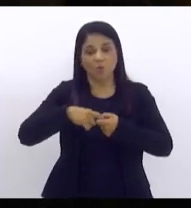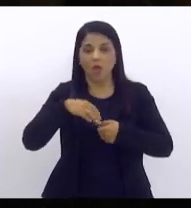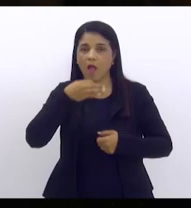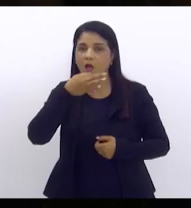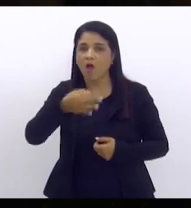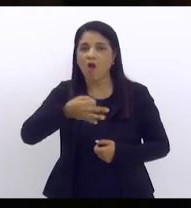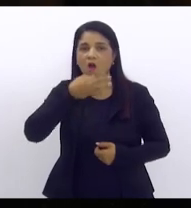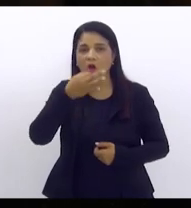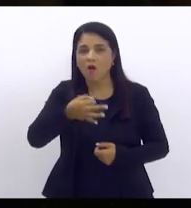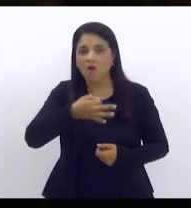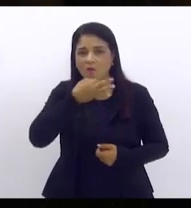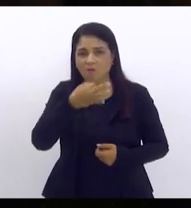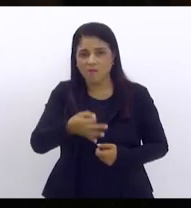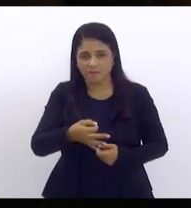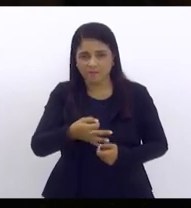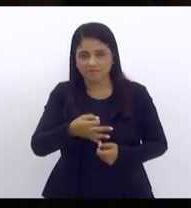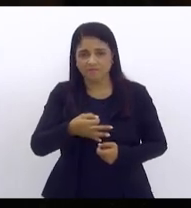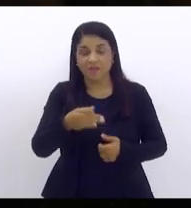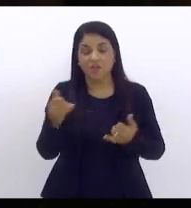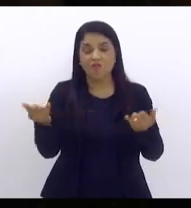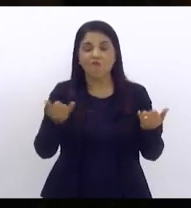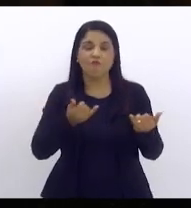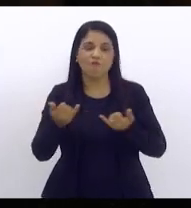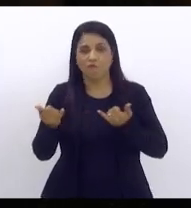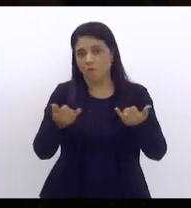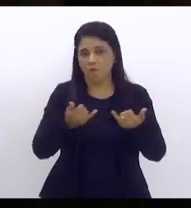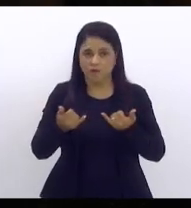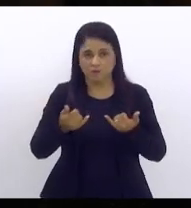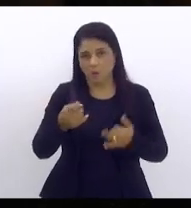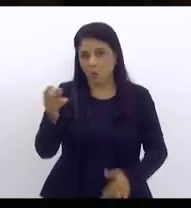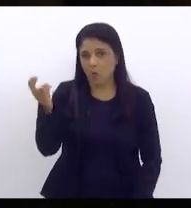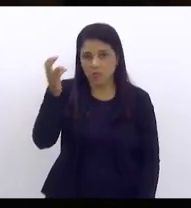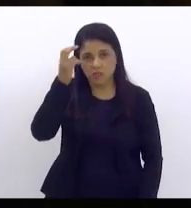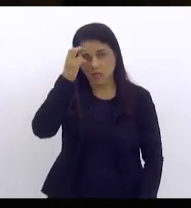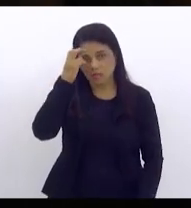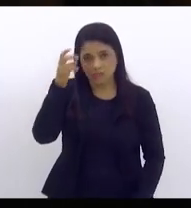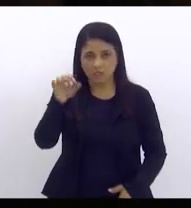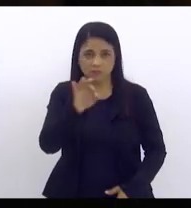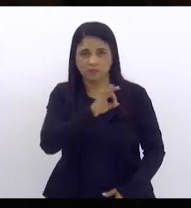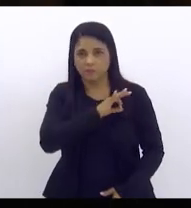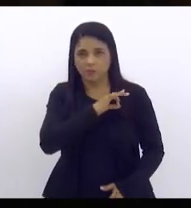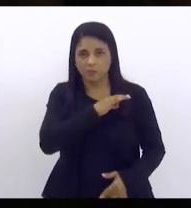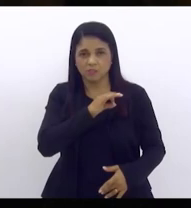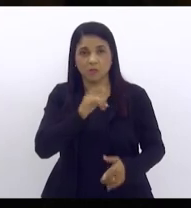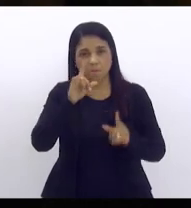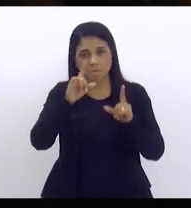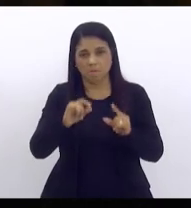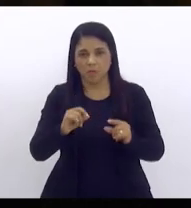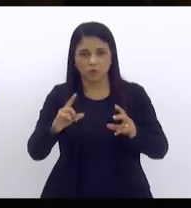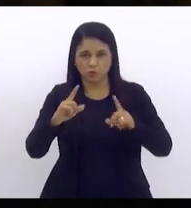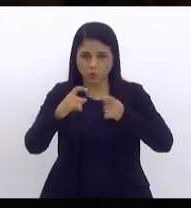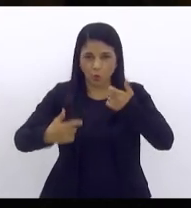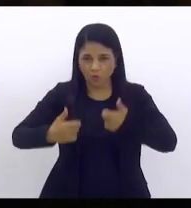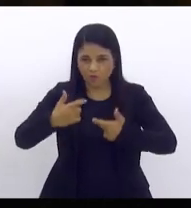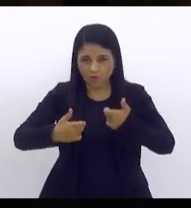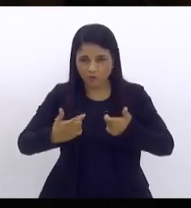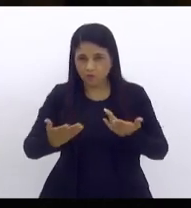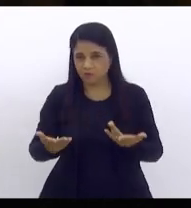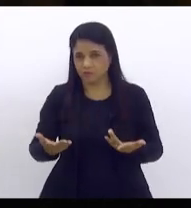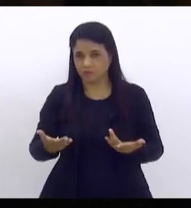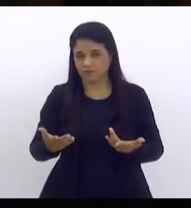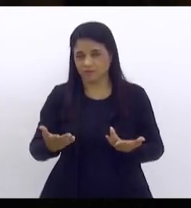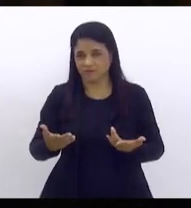de que com mais informação, com mais inteligência, terá mais confrontos. Ora, essa é uma